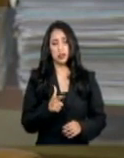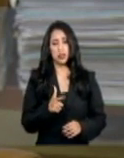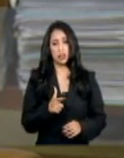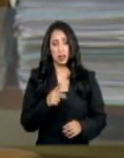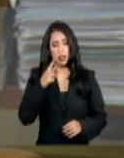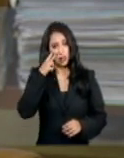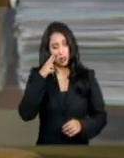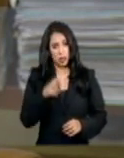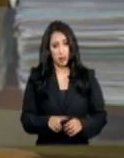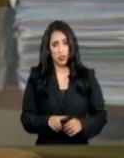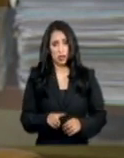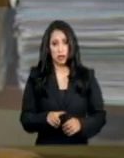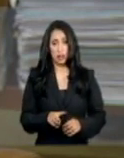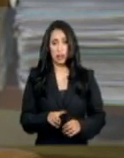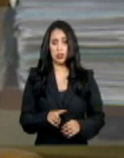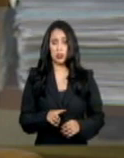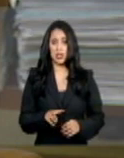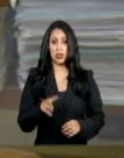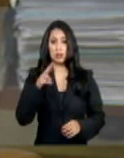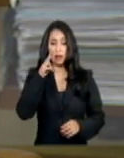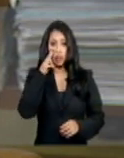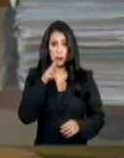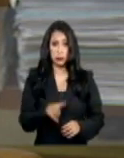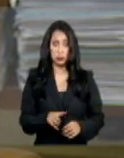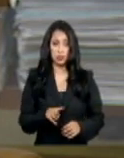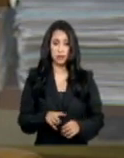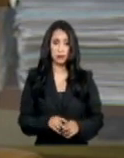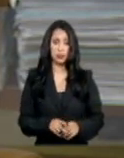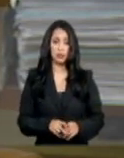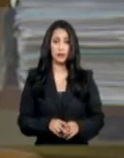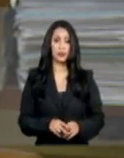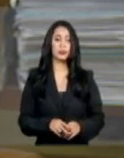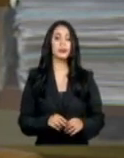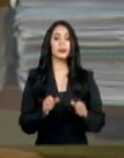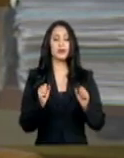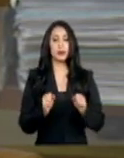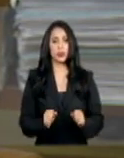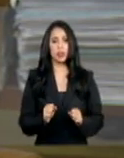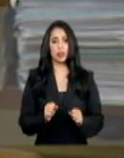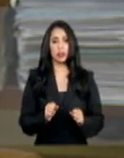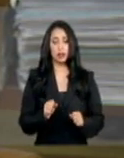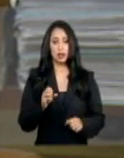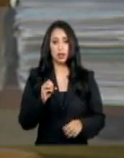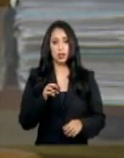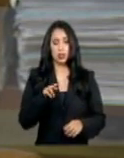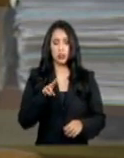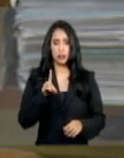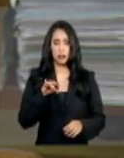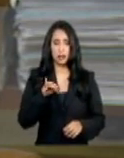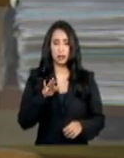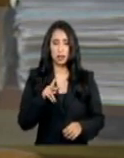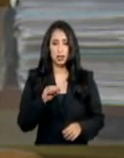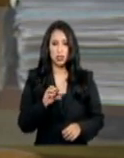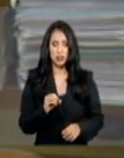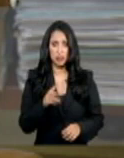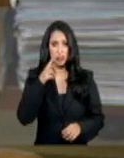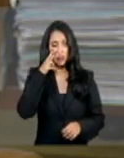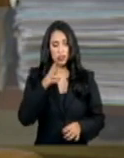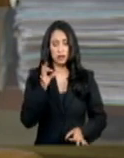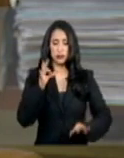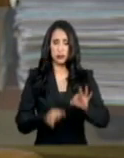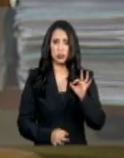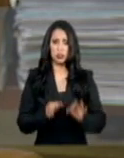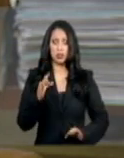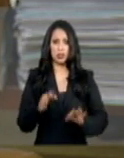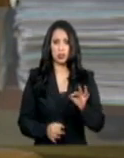concepção de tais objetivos para que essa providência ordinária no entanto que é a decretação judicial da